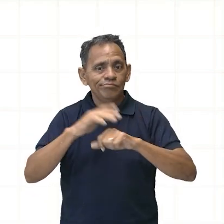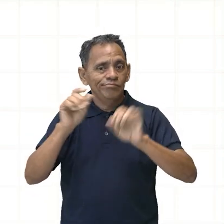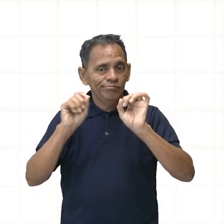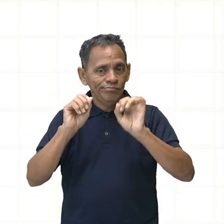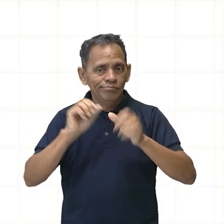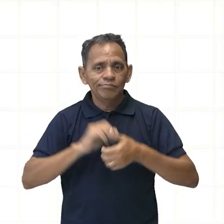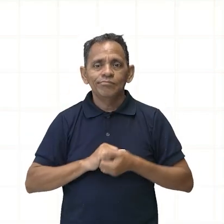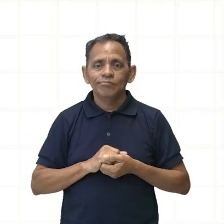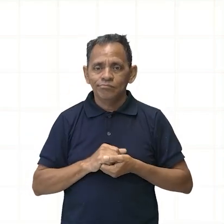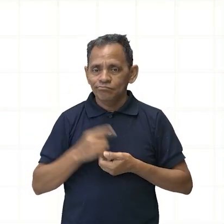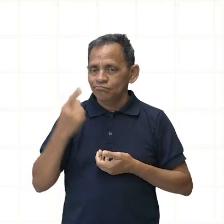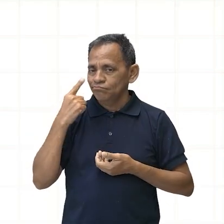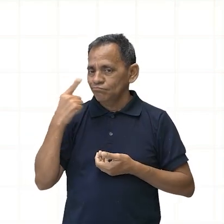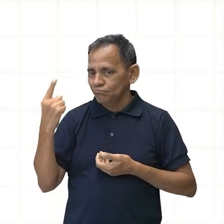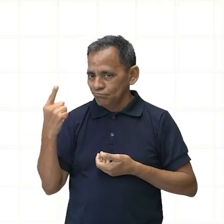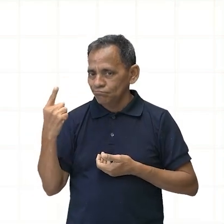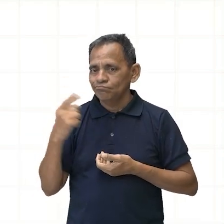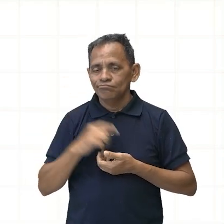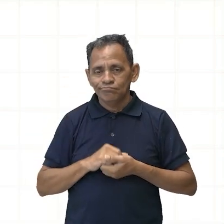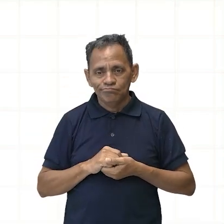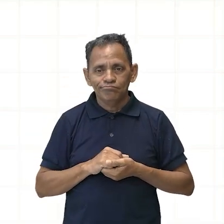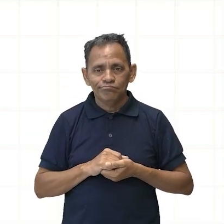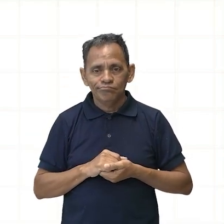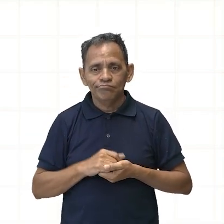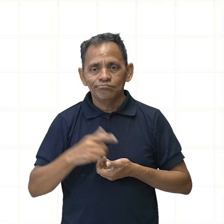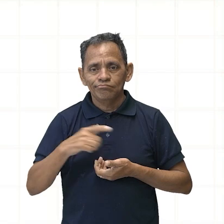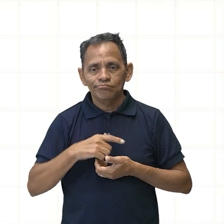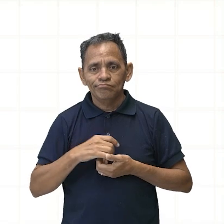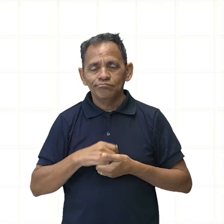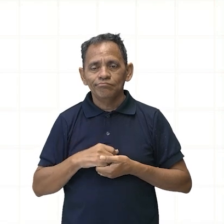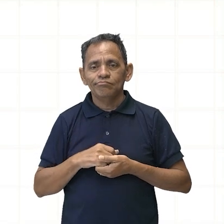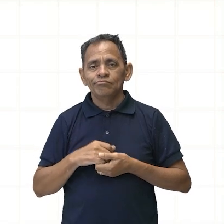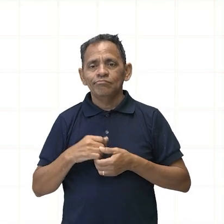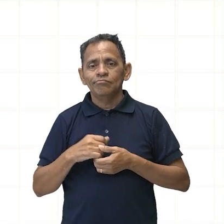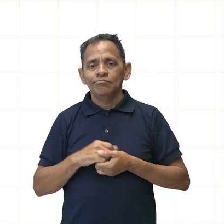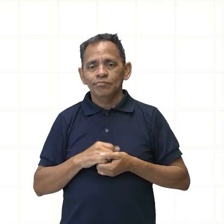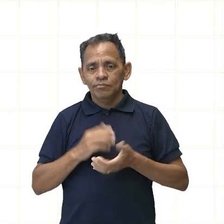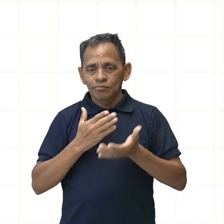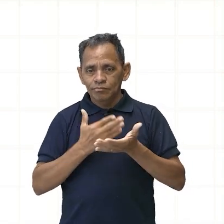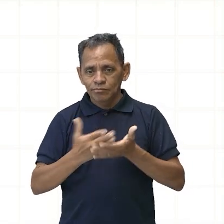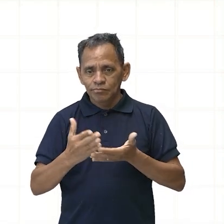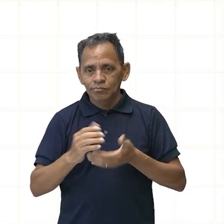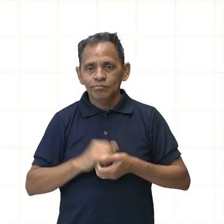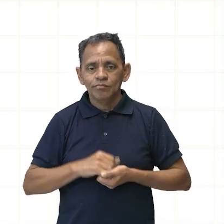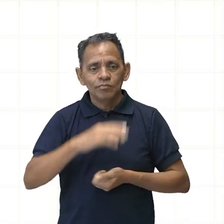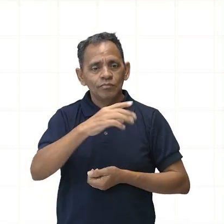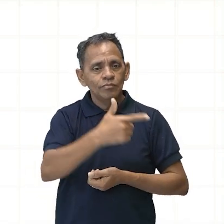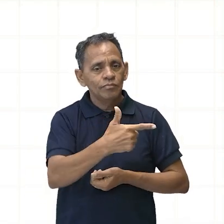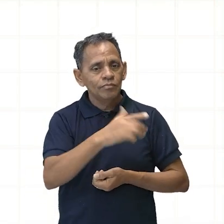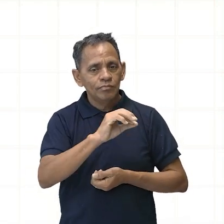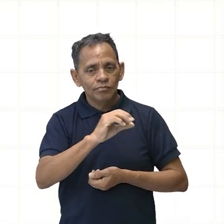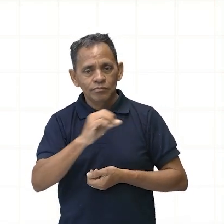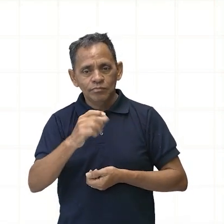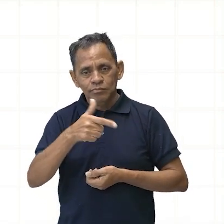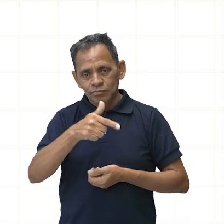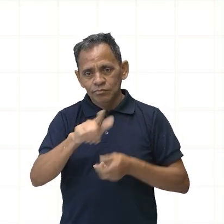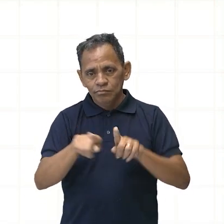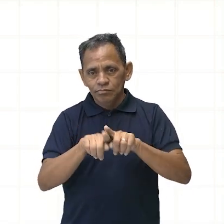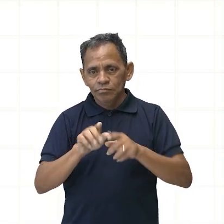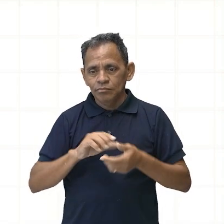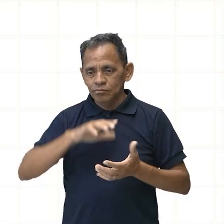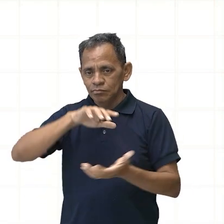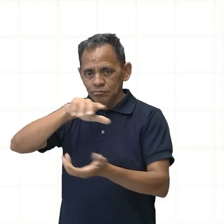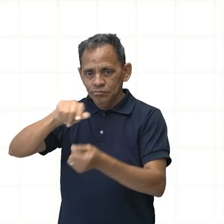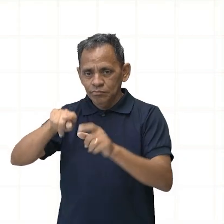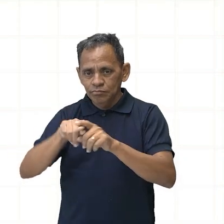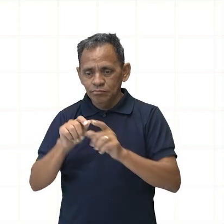a maior parte da população vai passar a viver em cidades, em especial a partir de 2007, quando a população vivendo em cidade, mundialmente falando,